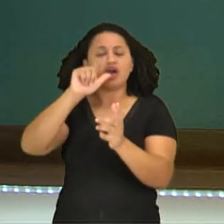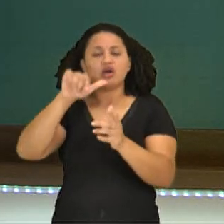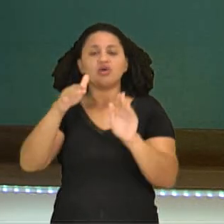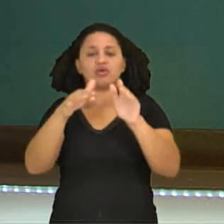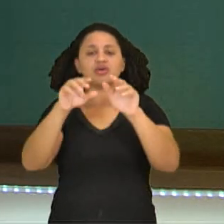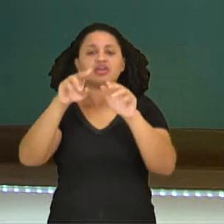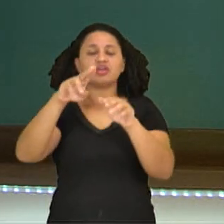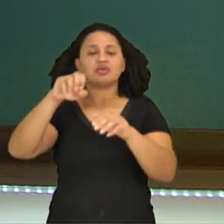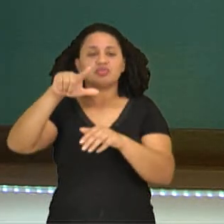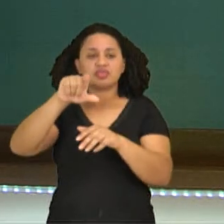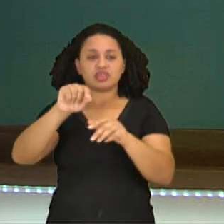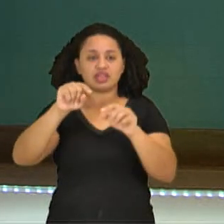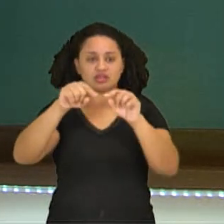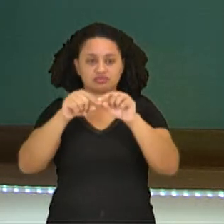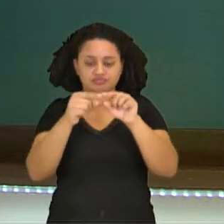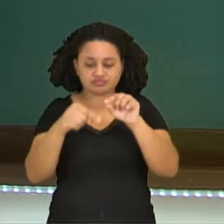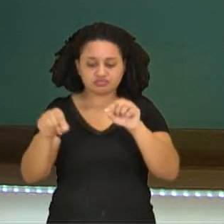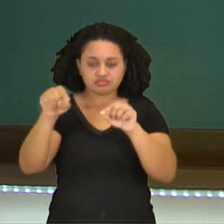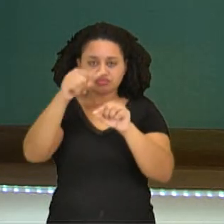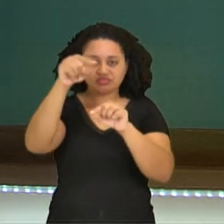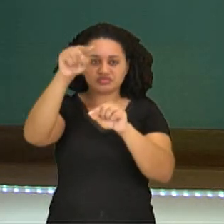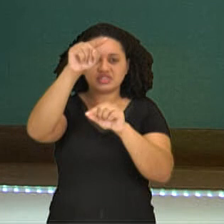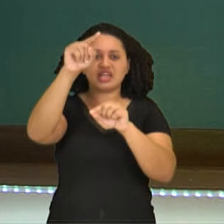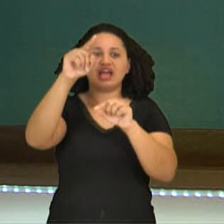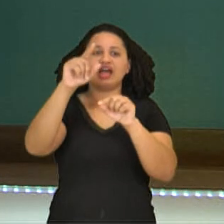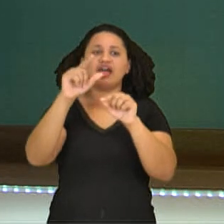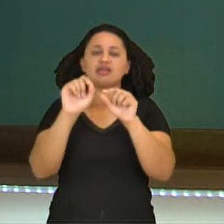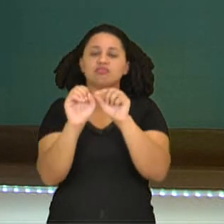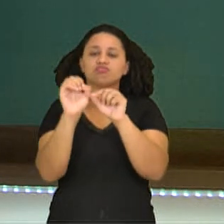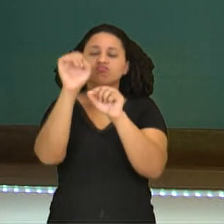na verdade, passa por aqui, e